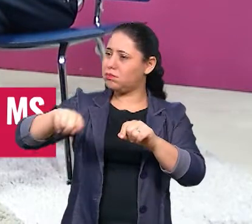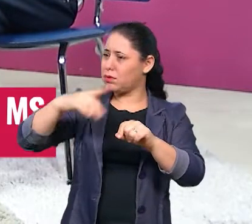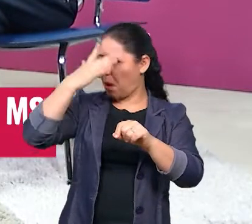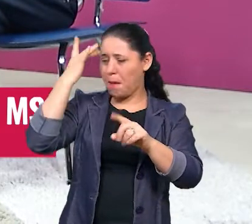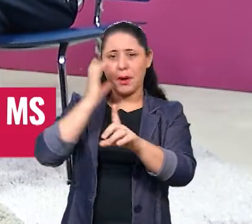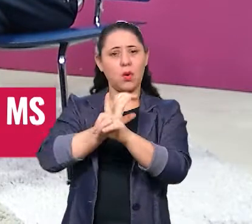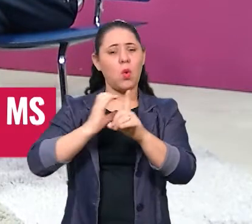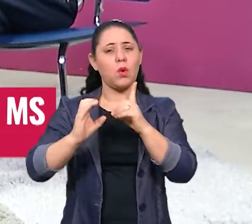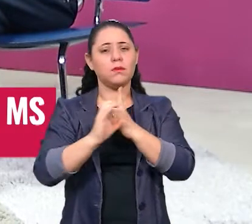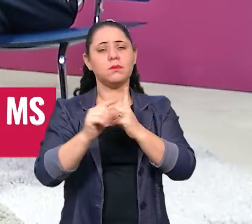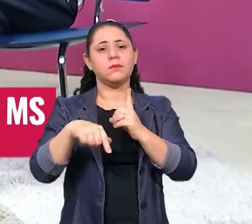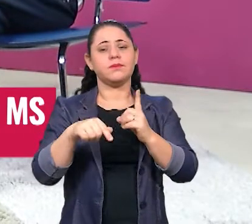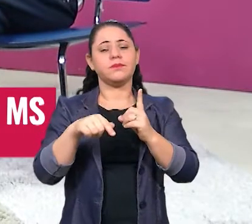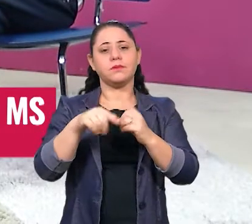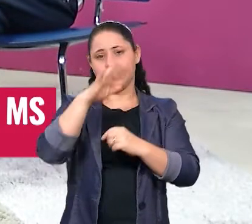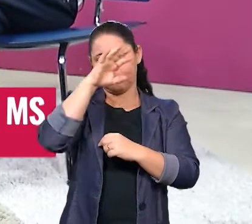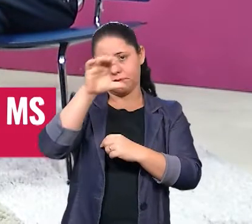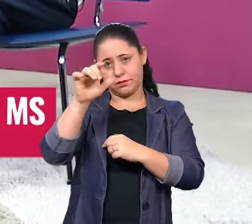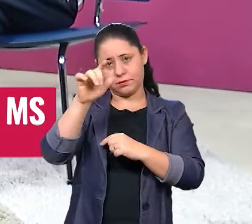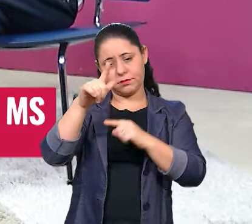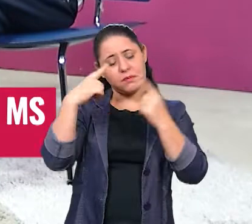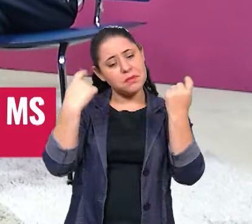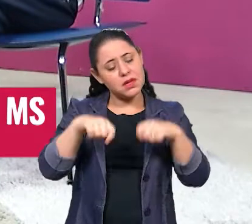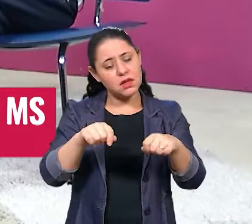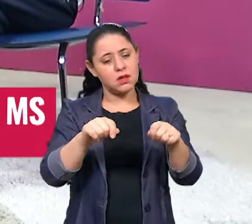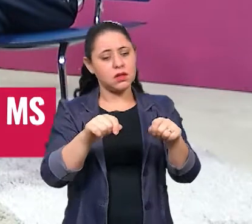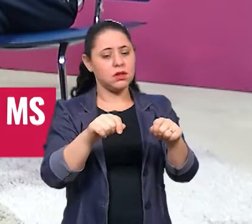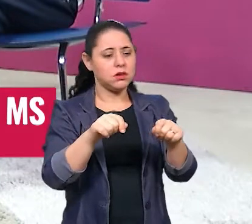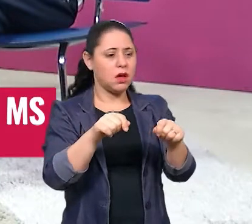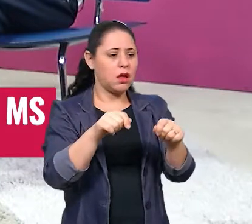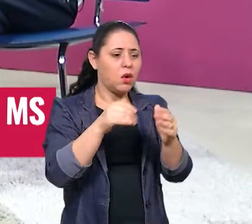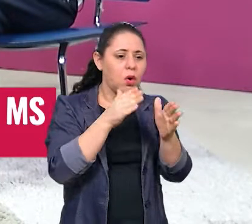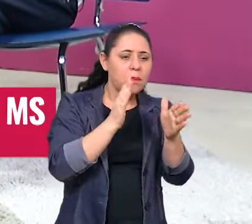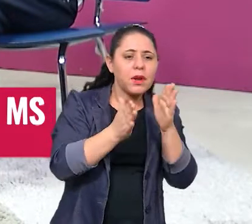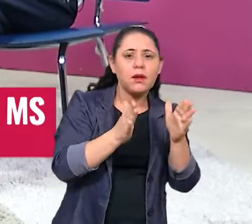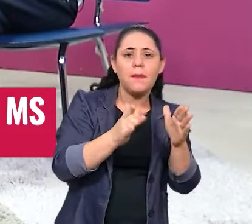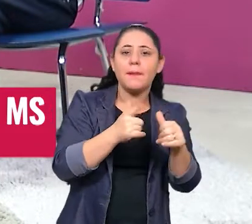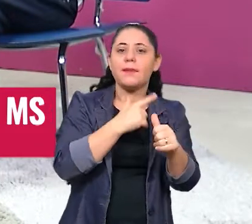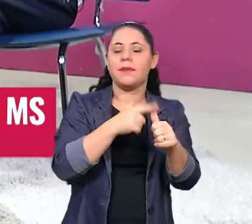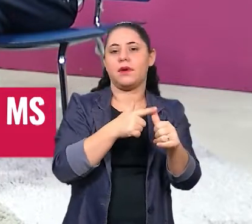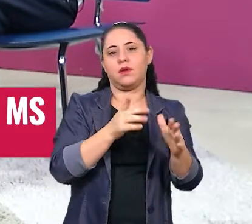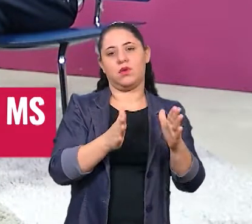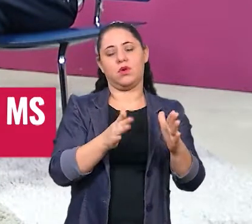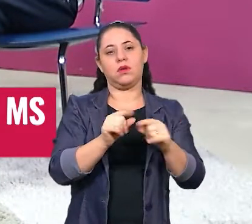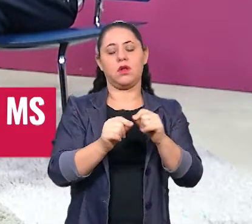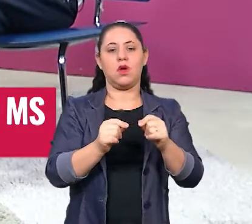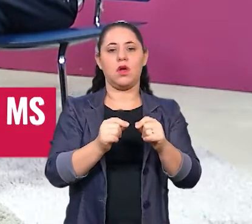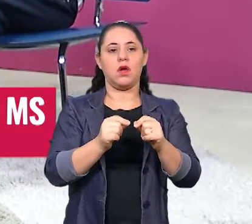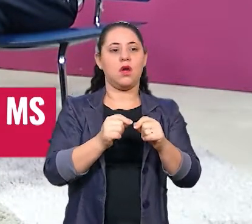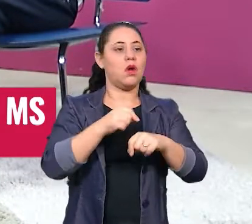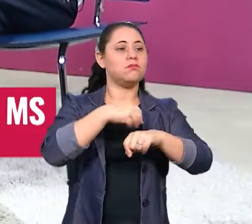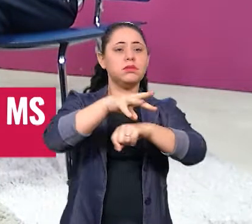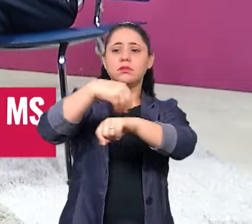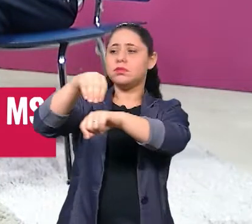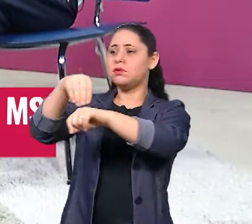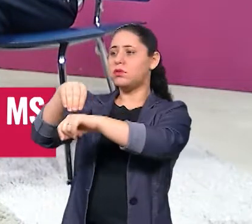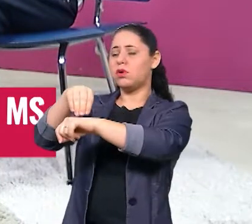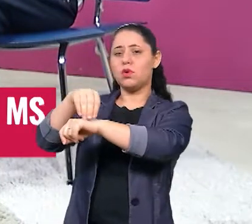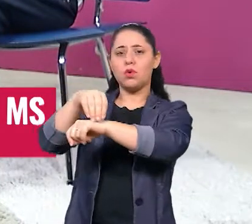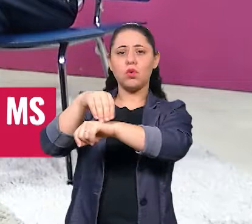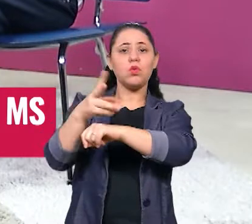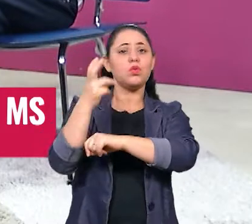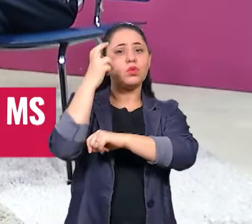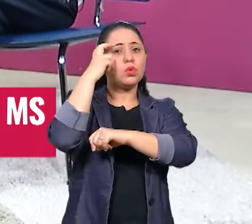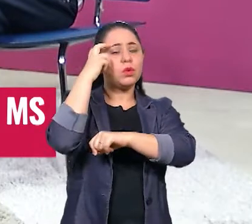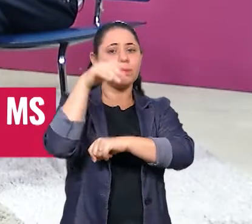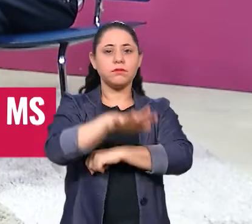povo sul-mato-grossense, aqui de Campo Grande, num primeiro momento, né, essa primeira fase desse projeto, de levar cultura para todos os cantos